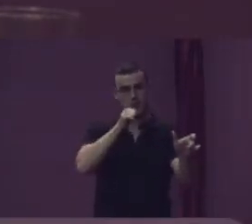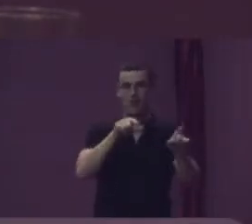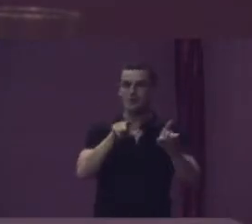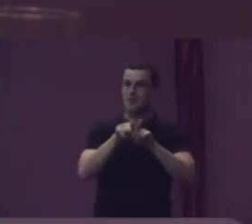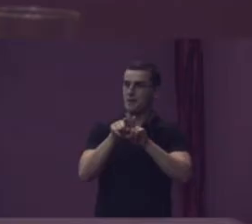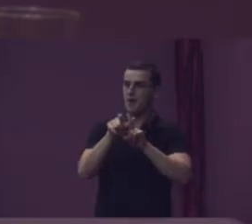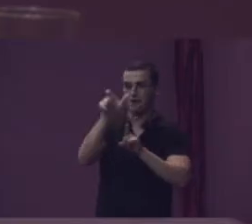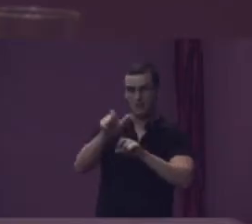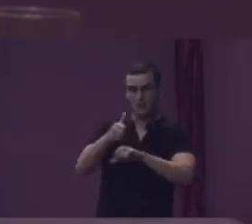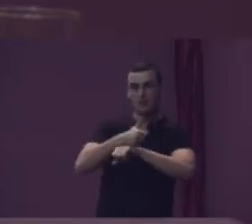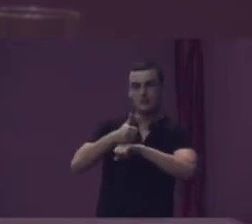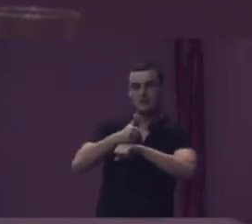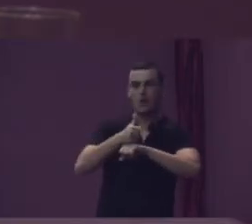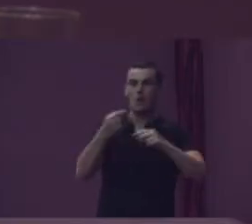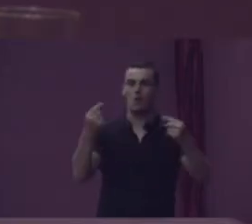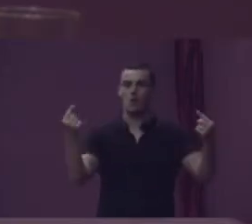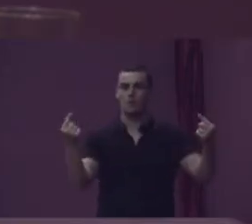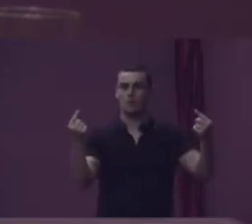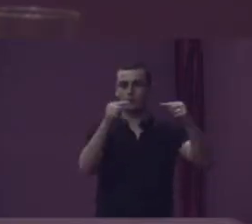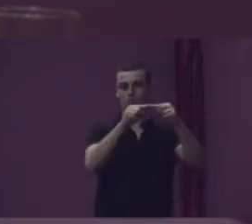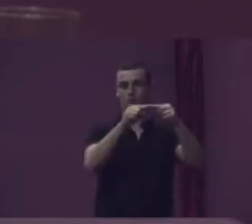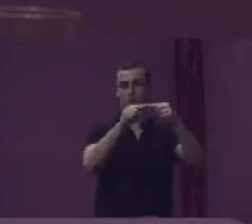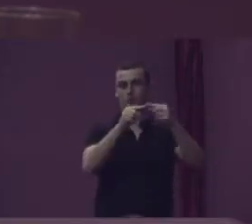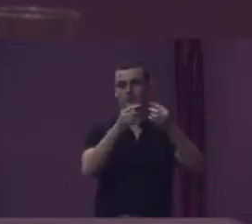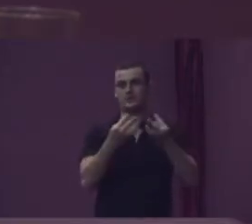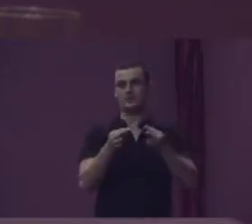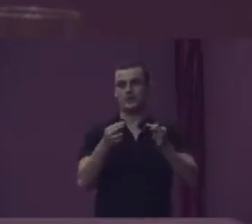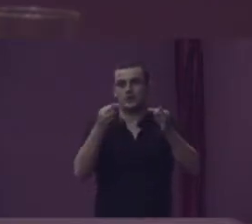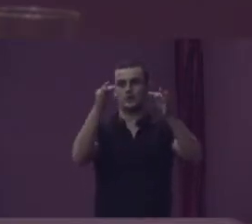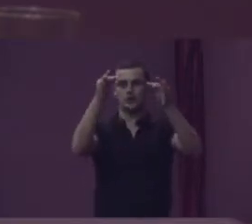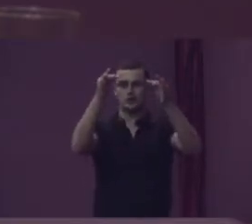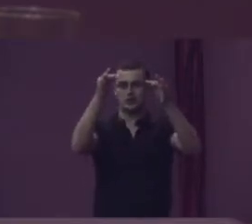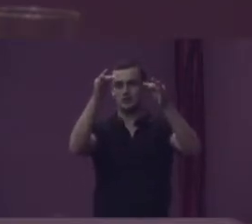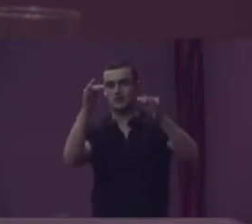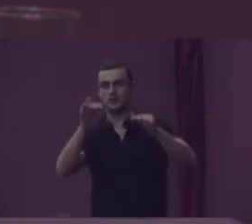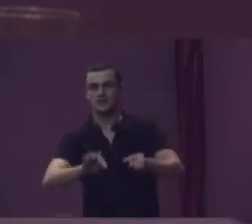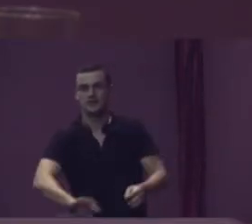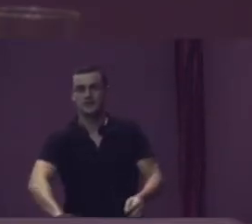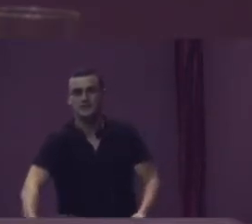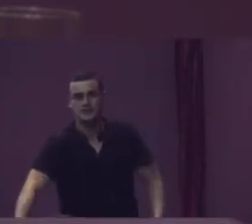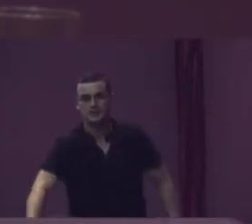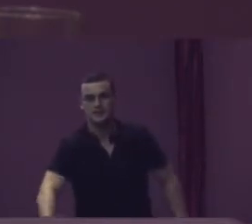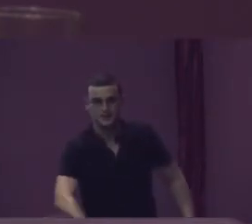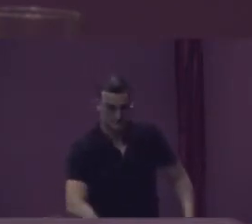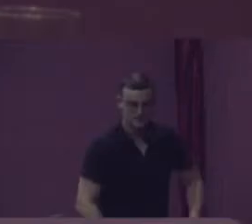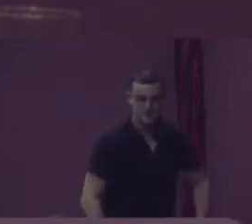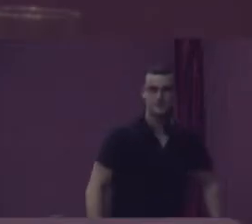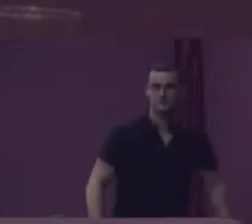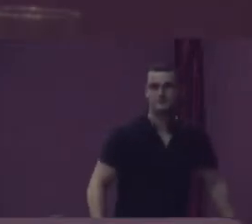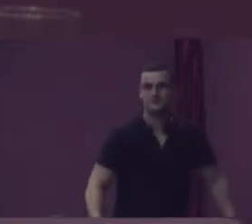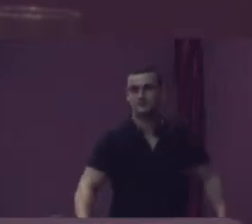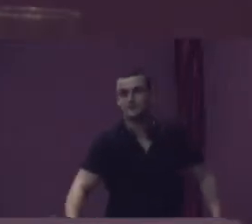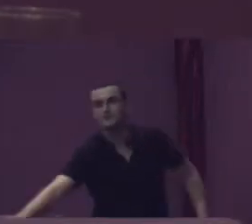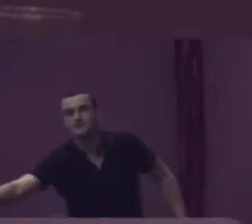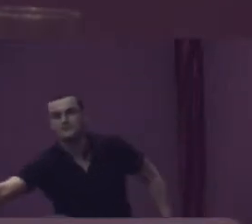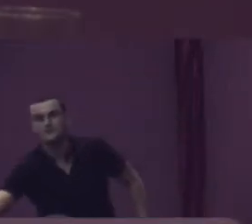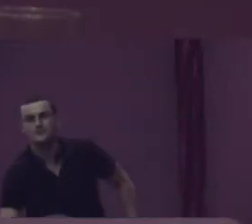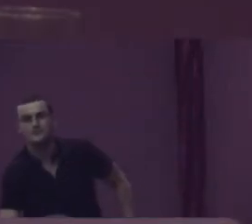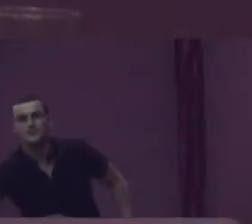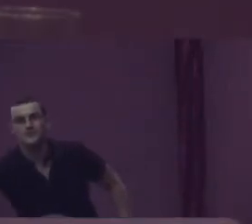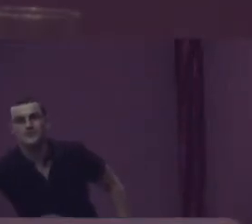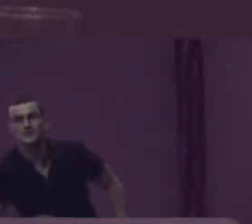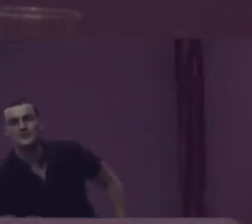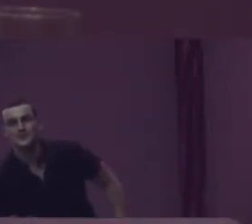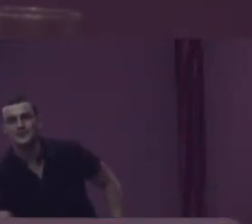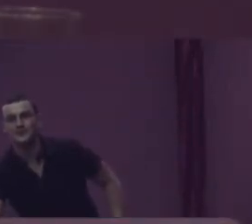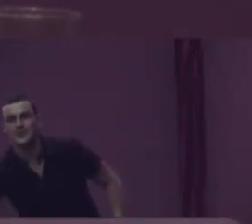mulheres e profissionais com as tecnologias. Então, contextualizado, acho que a gente começa. As práticas de